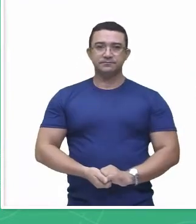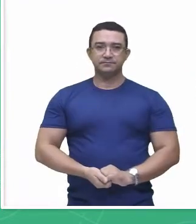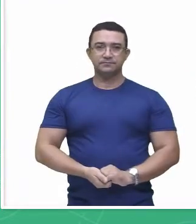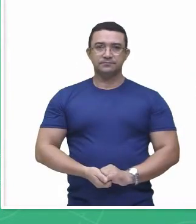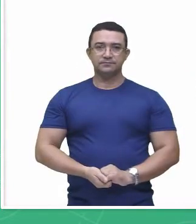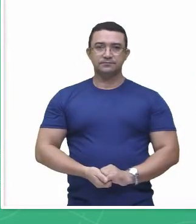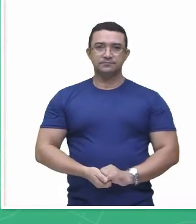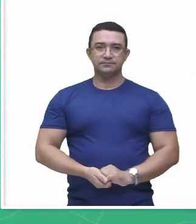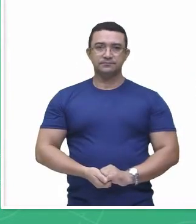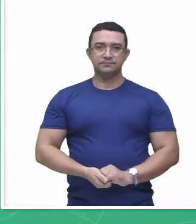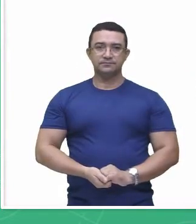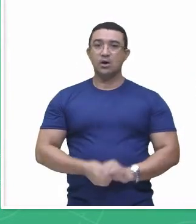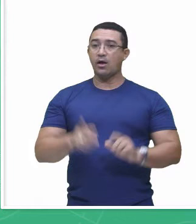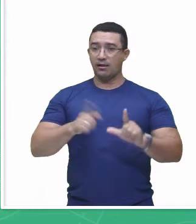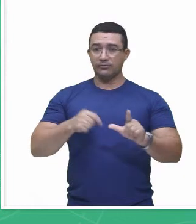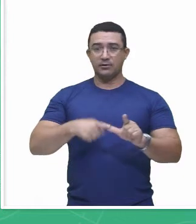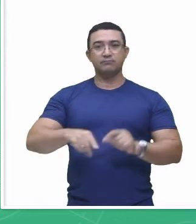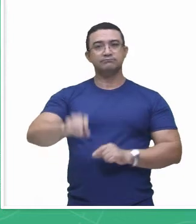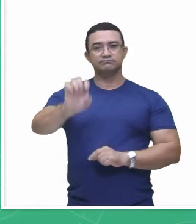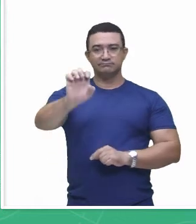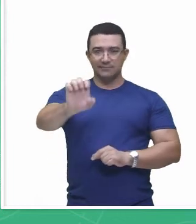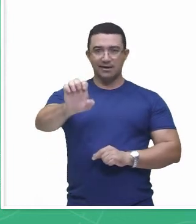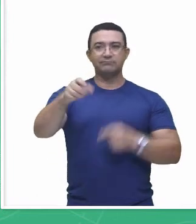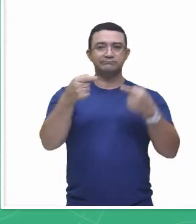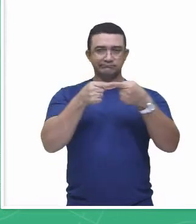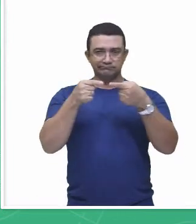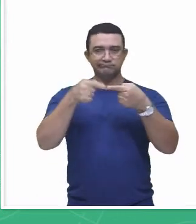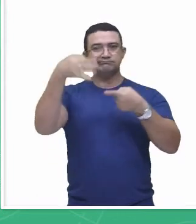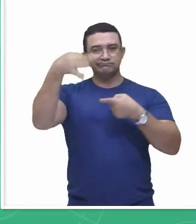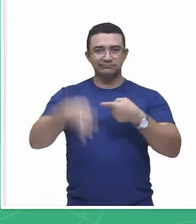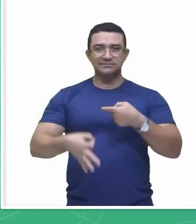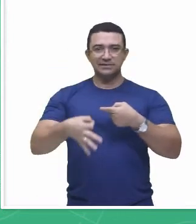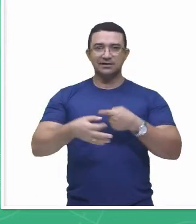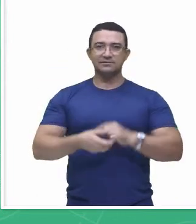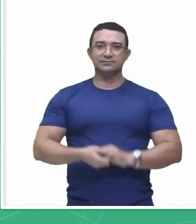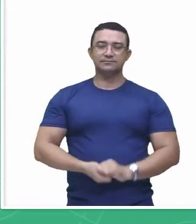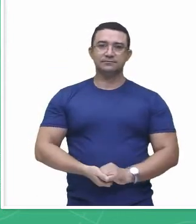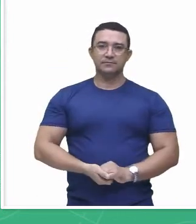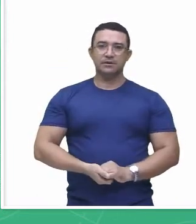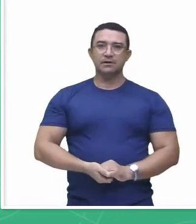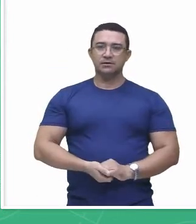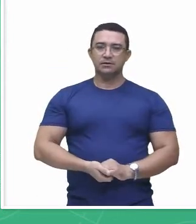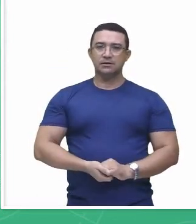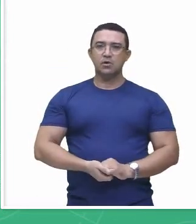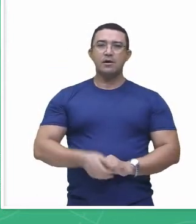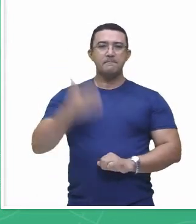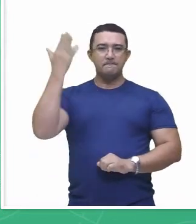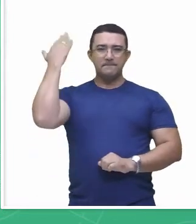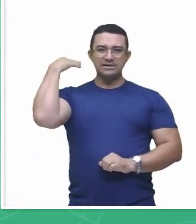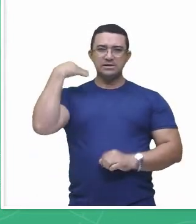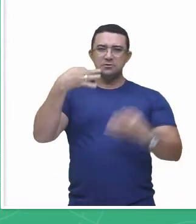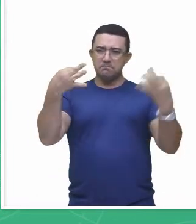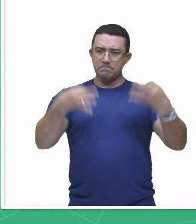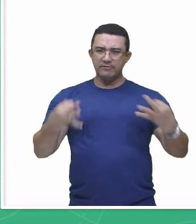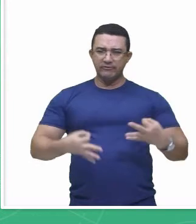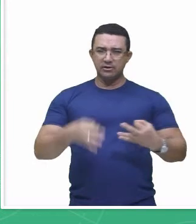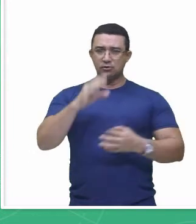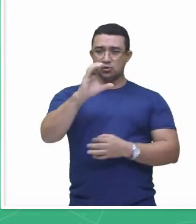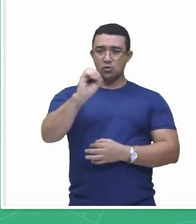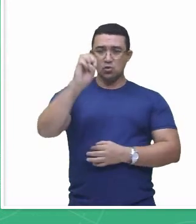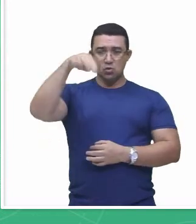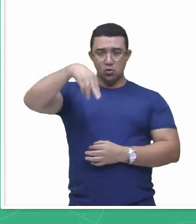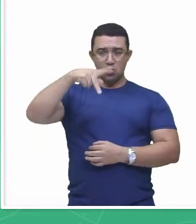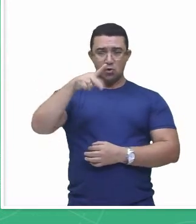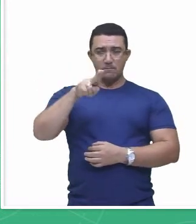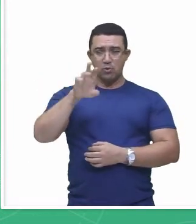vendo aqui, a nossa resposta correta seria a letra E, né? Pretérito perfeito composto. Vamos rapidinho aqui